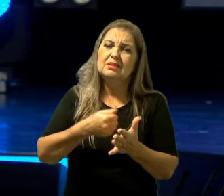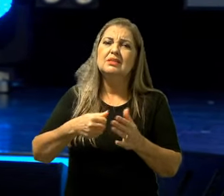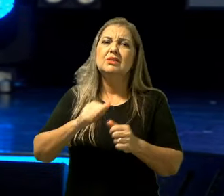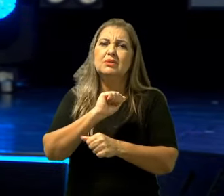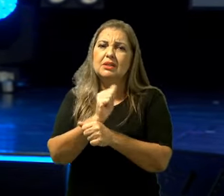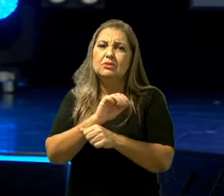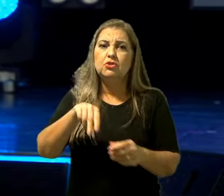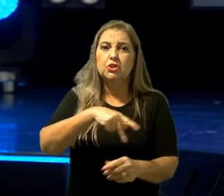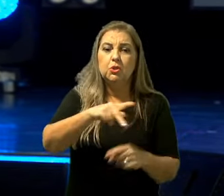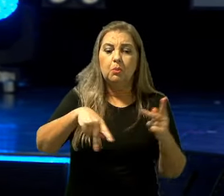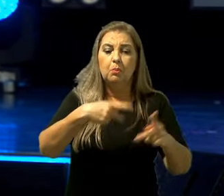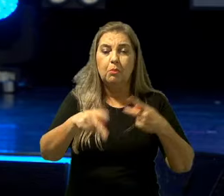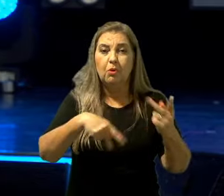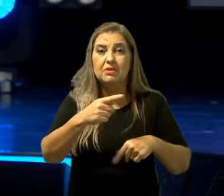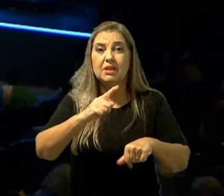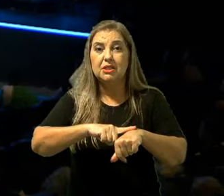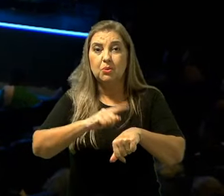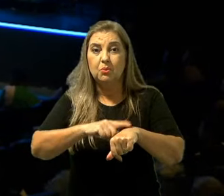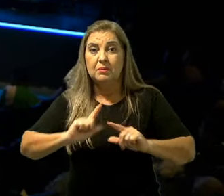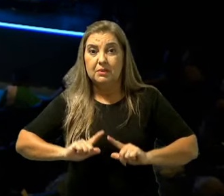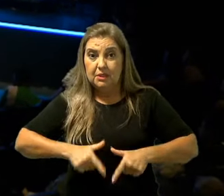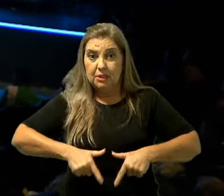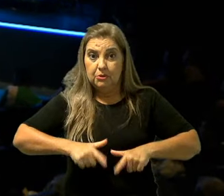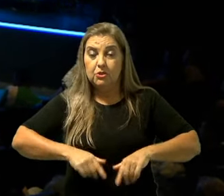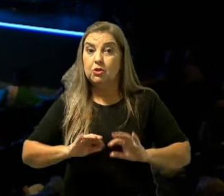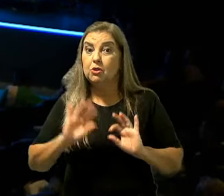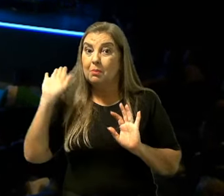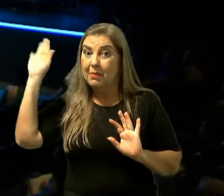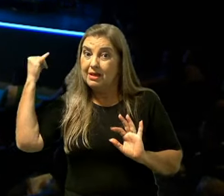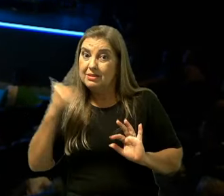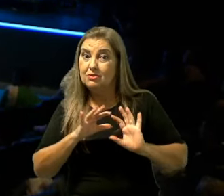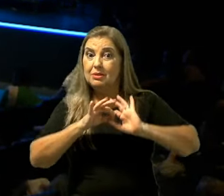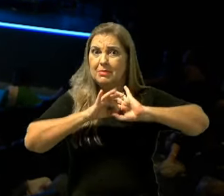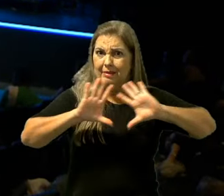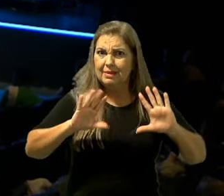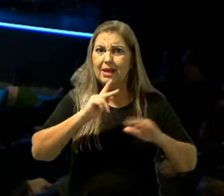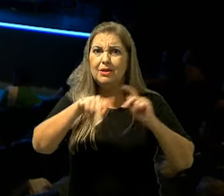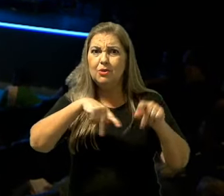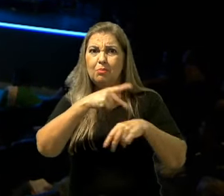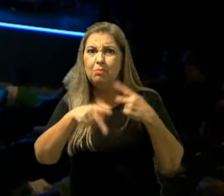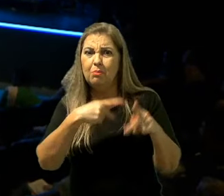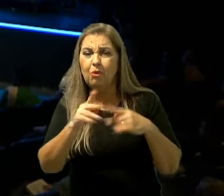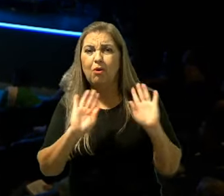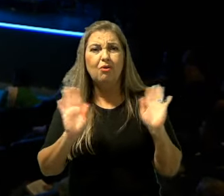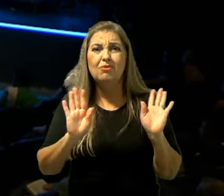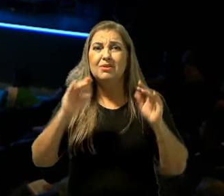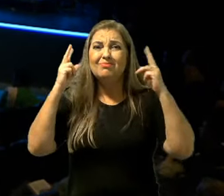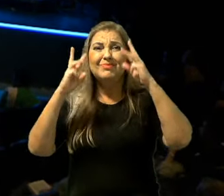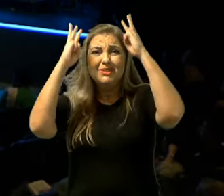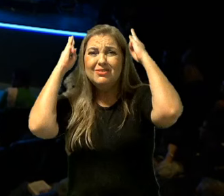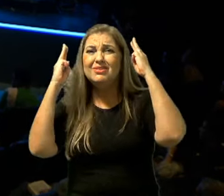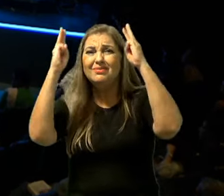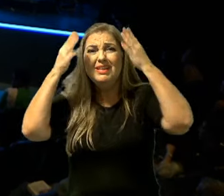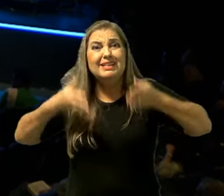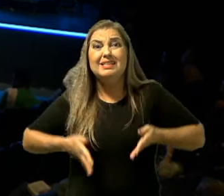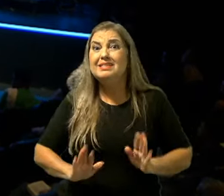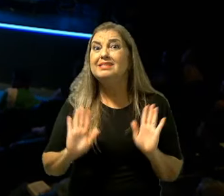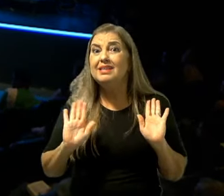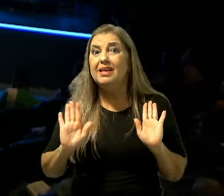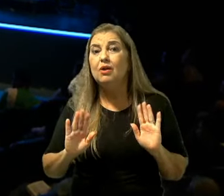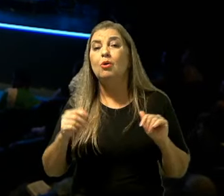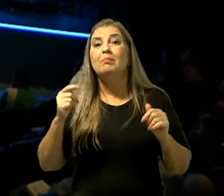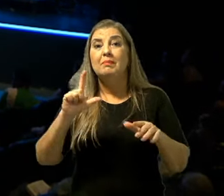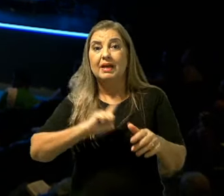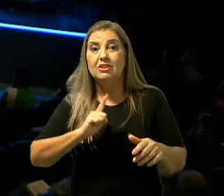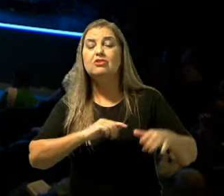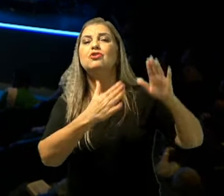povo ficaria um tempo no Egito, mas depois Deus libertaria o povo. Moisés nem havia sido concebido, mas já tinha um propósito